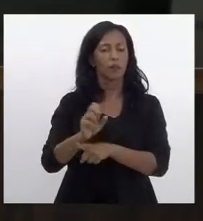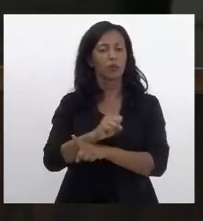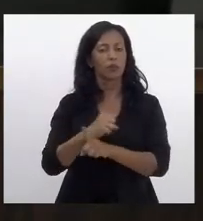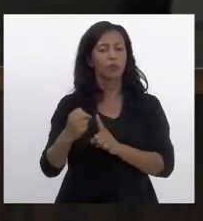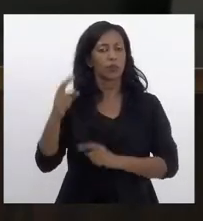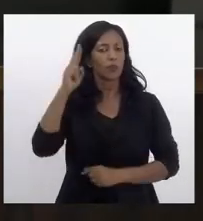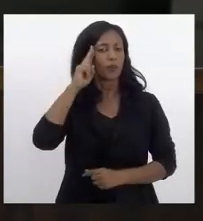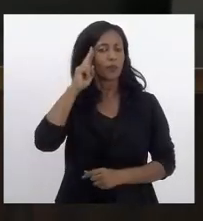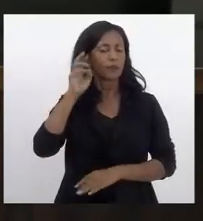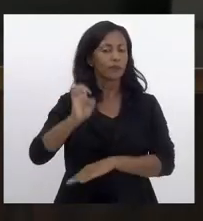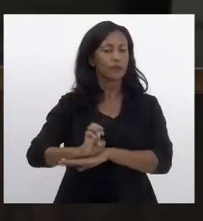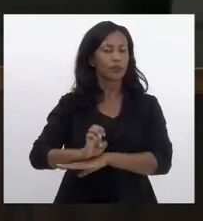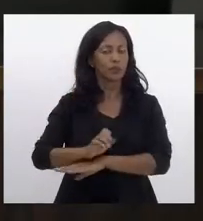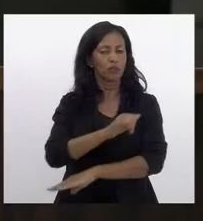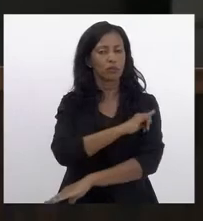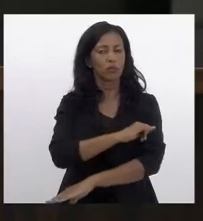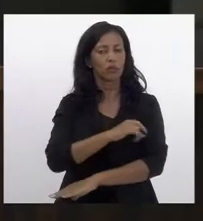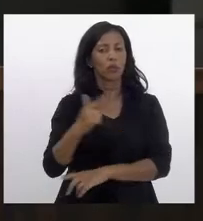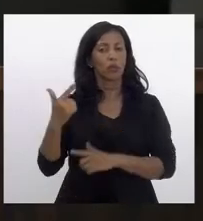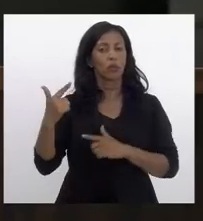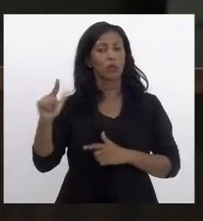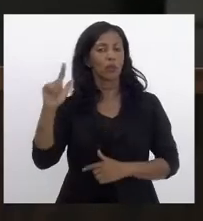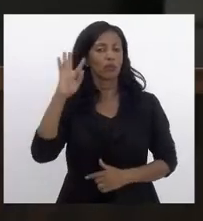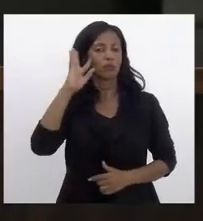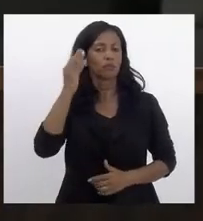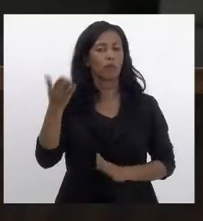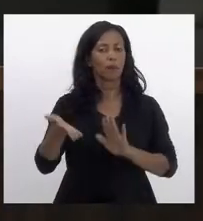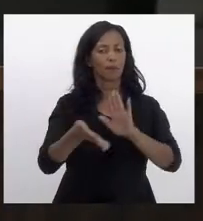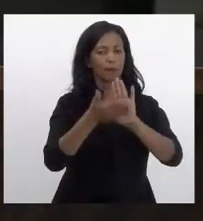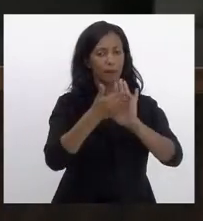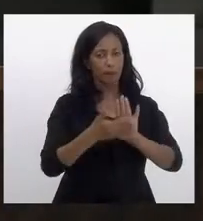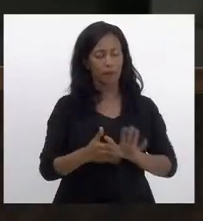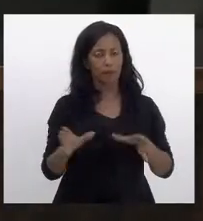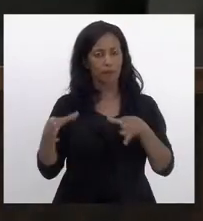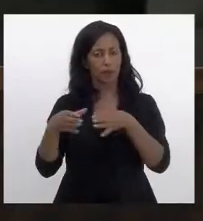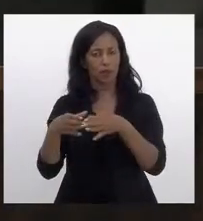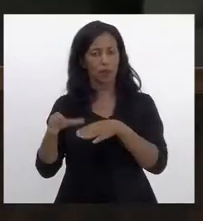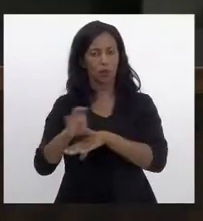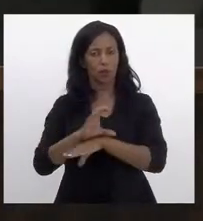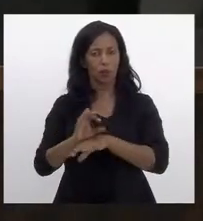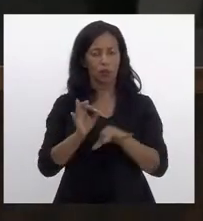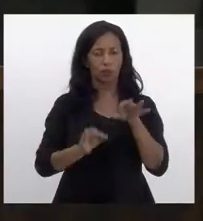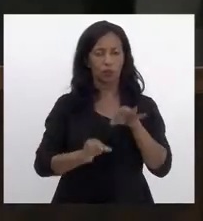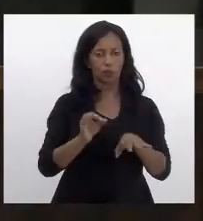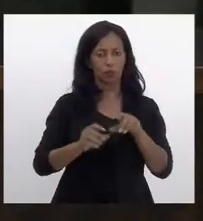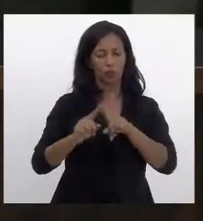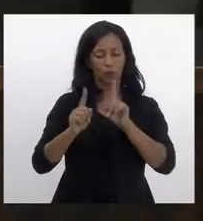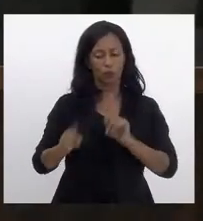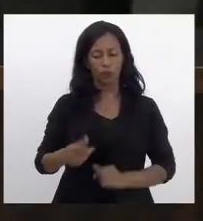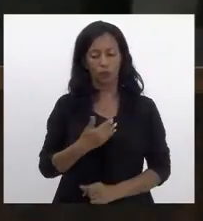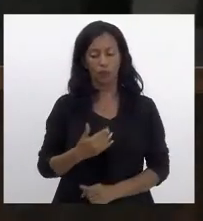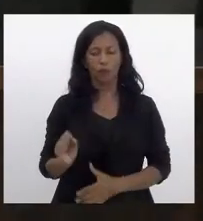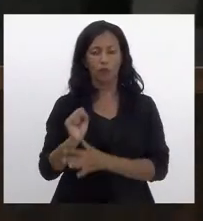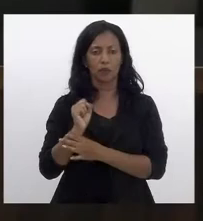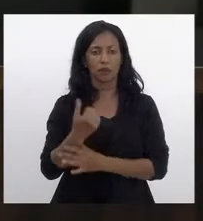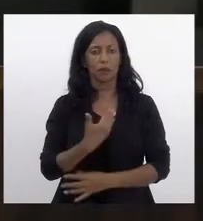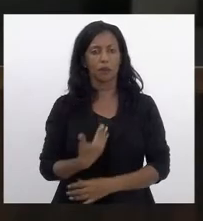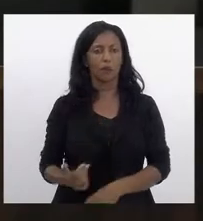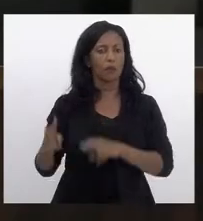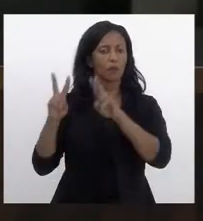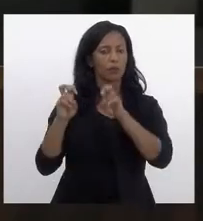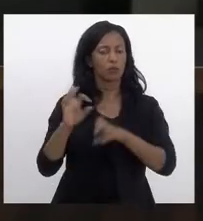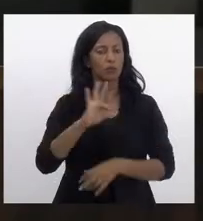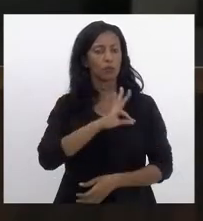militares do Estado do Rio de Janeiro e da outras providências. Pendente de pareceres das comissões de Constituição e Justiça, de Servidores Públicos, de Segurança Pública e Assuntos de